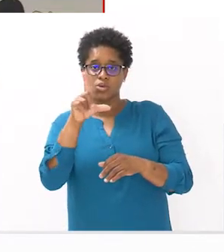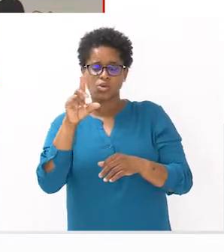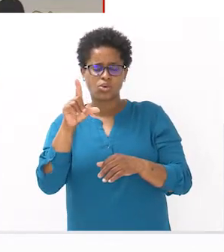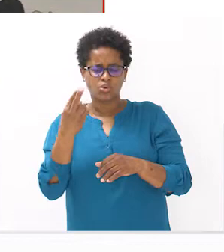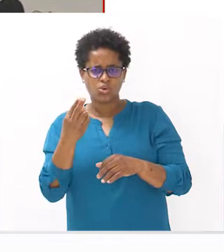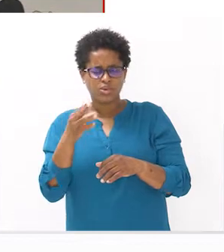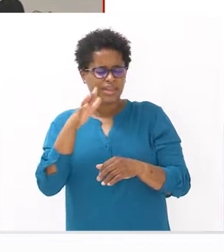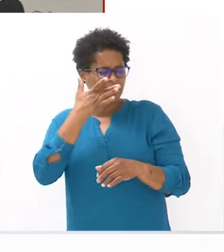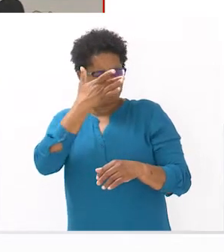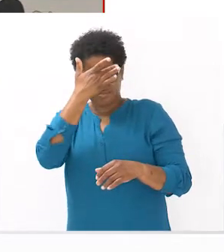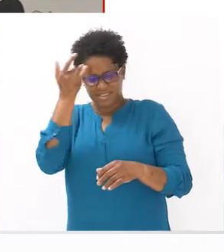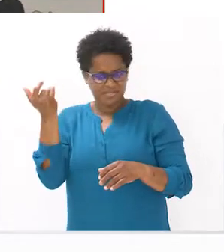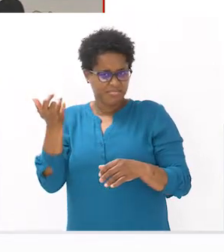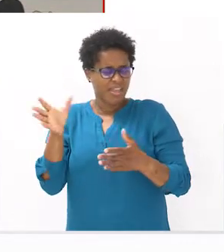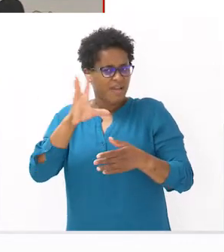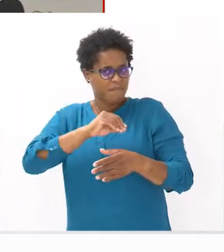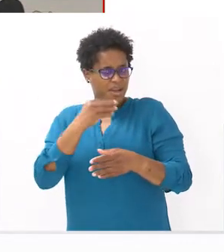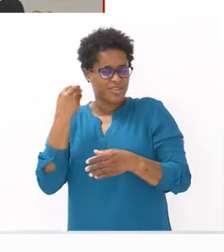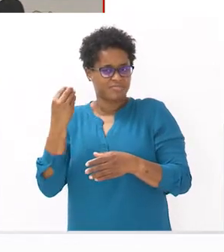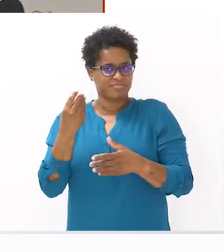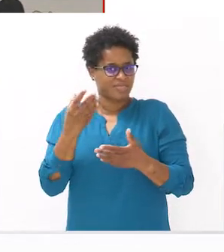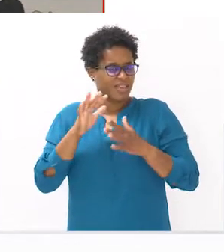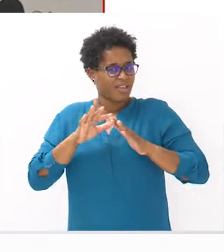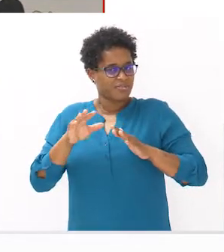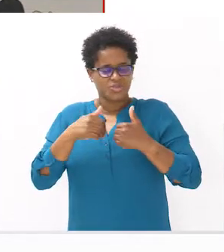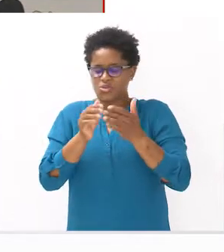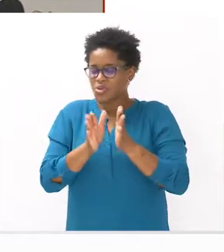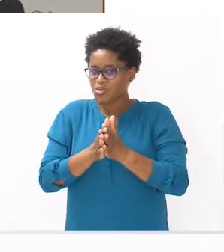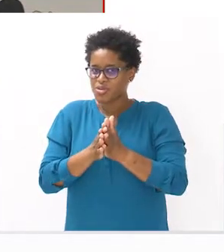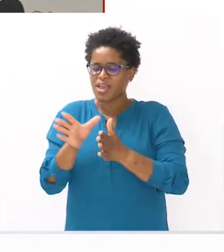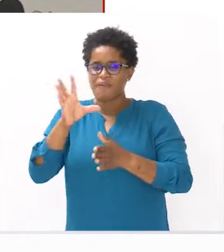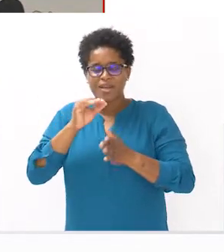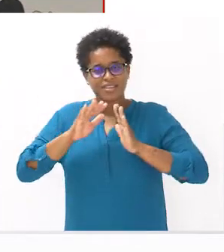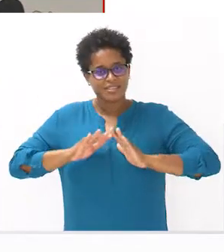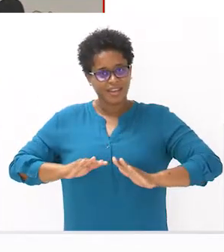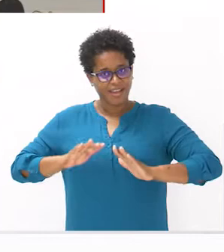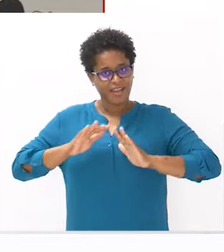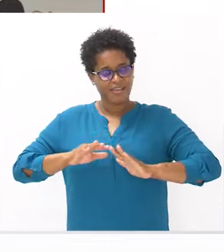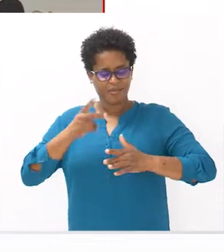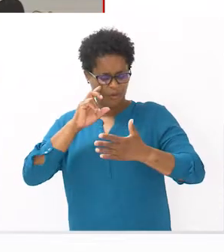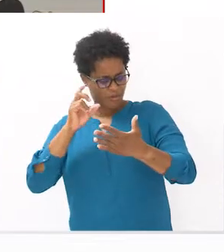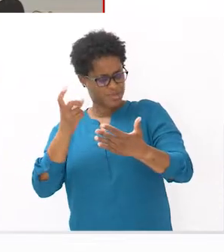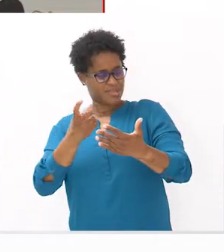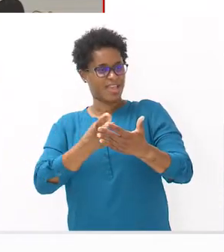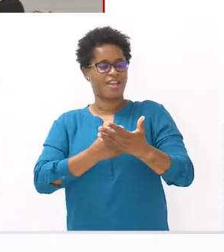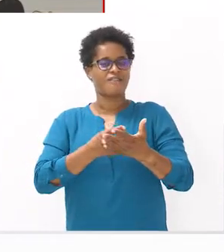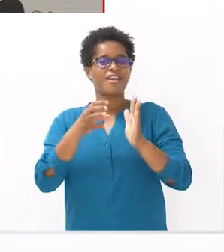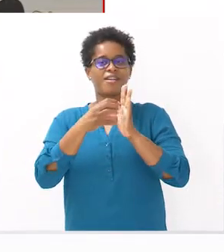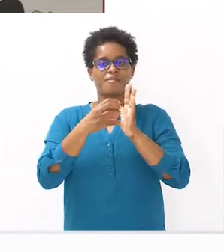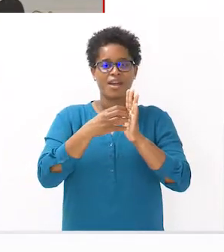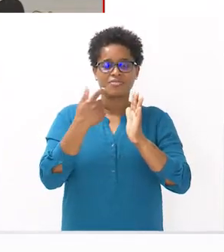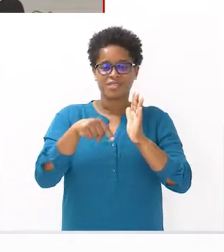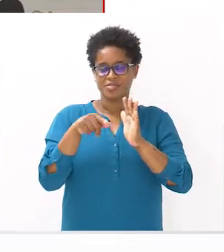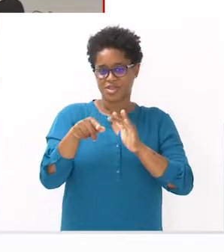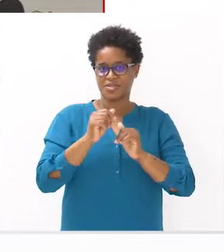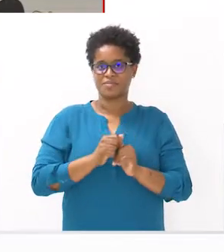mais modesta de todas. É a mais sossegadinha. Observem a imagem que temos